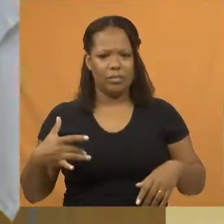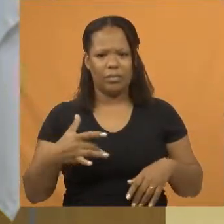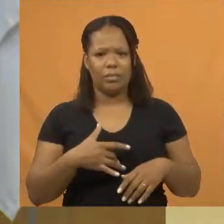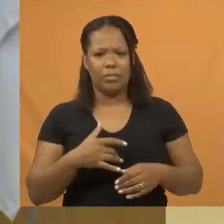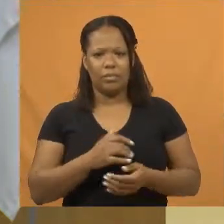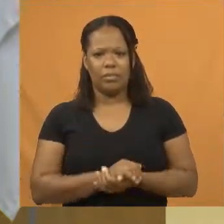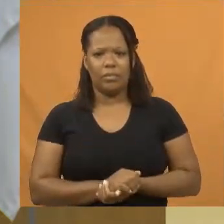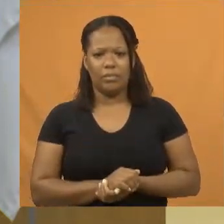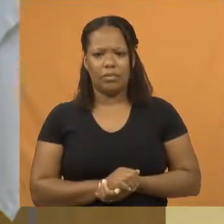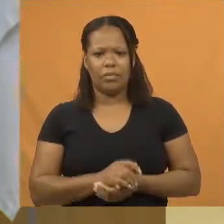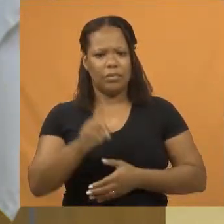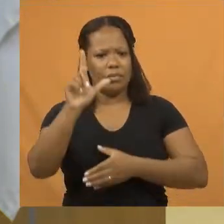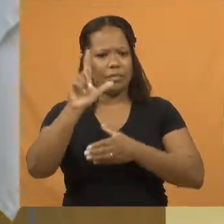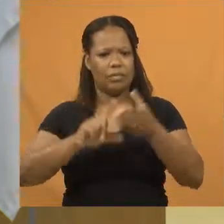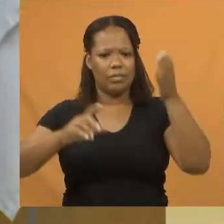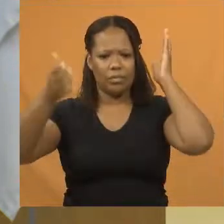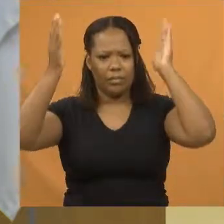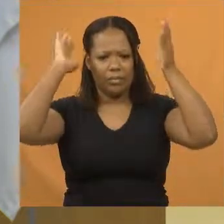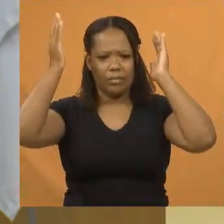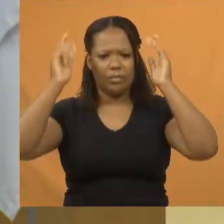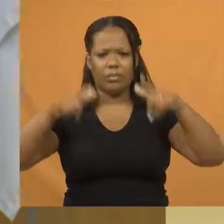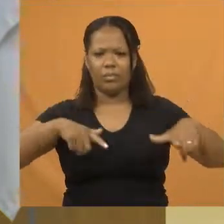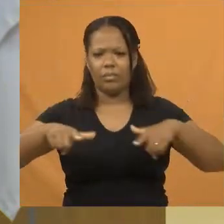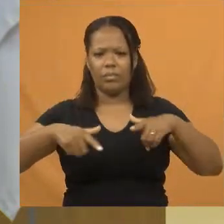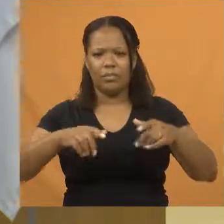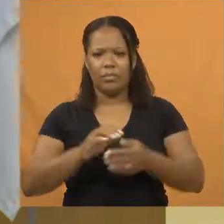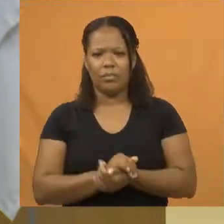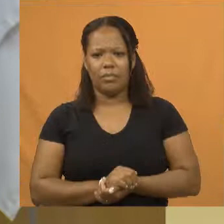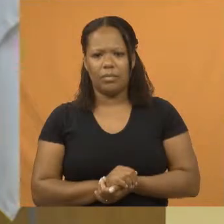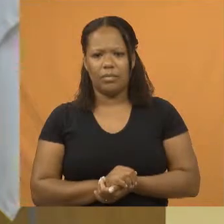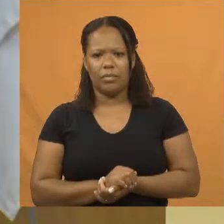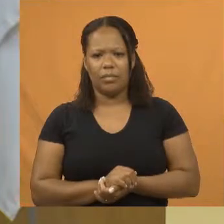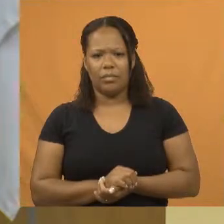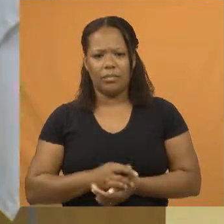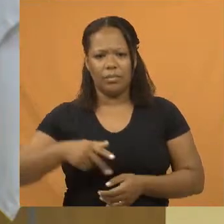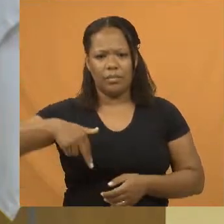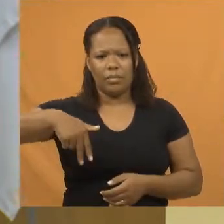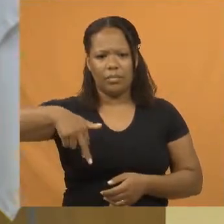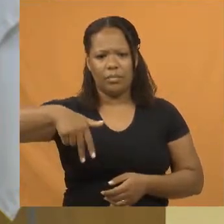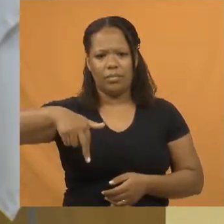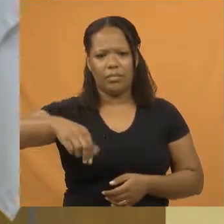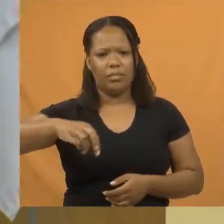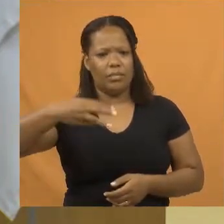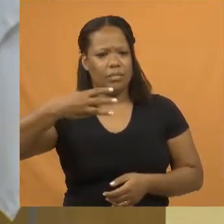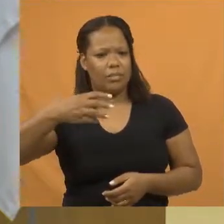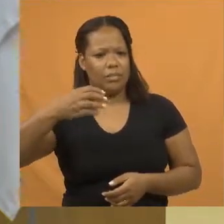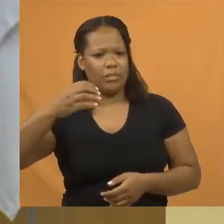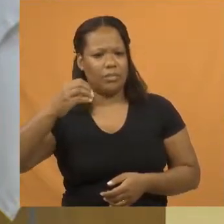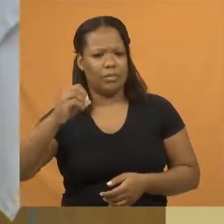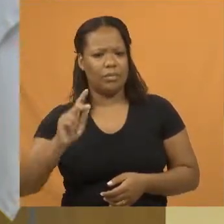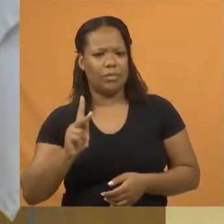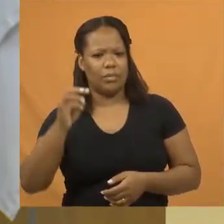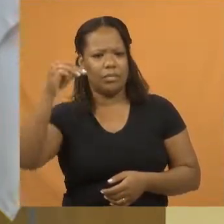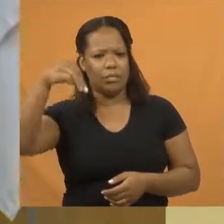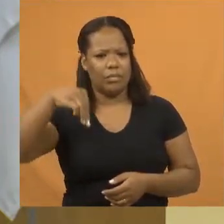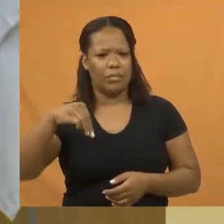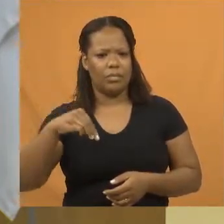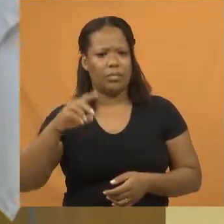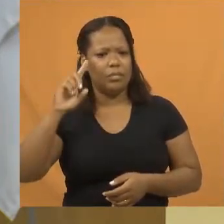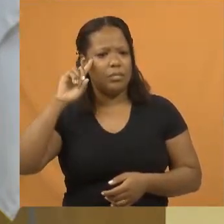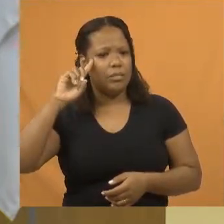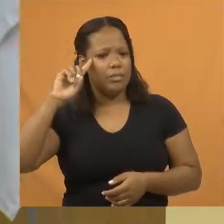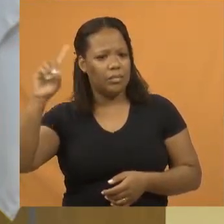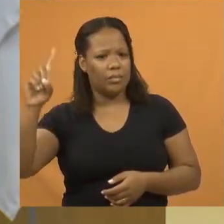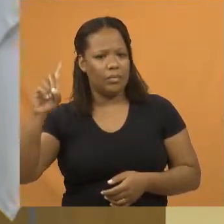por exemplo, de lixo, ele trabalha muitas vezes percorrendo a cidade em 30, 35 quilômetros por dia,